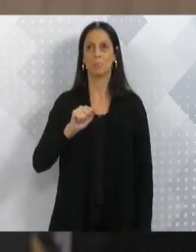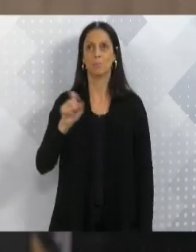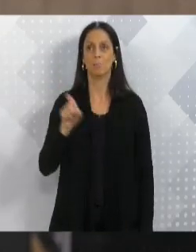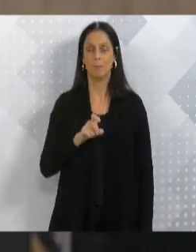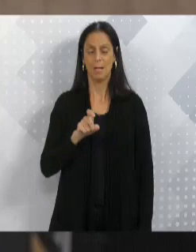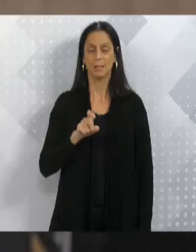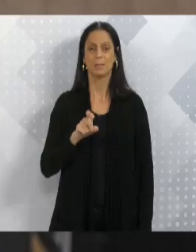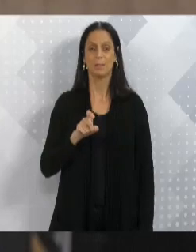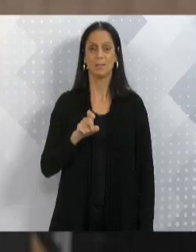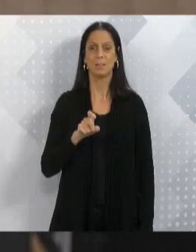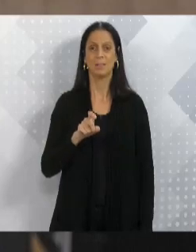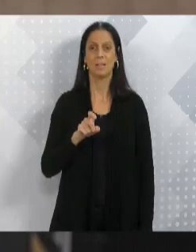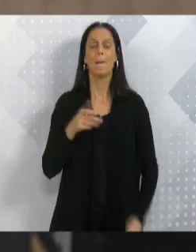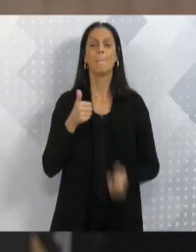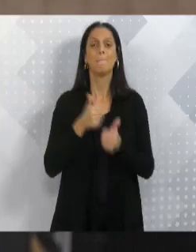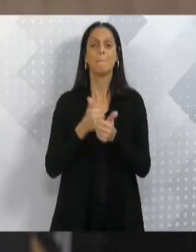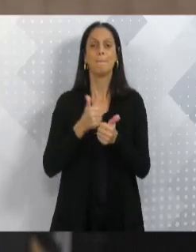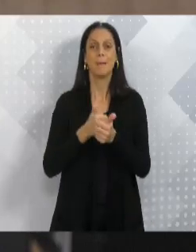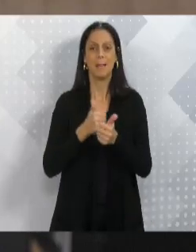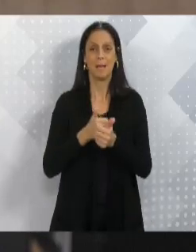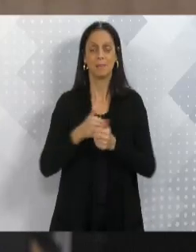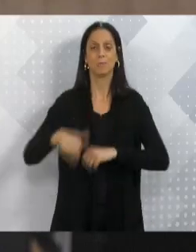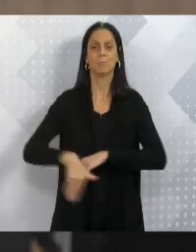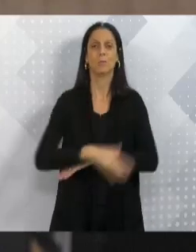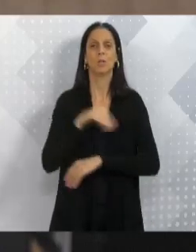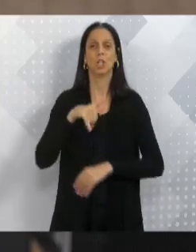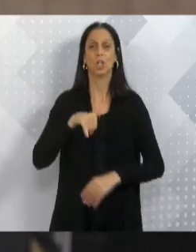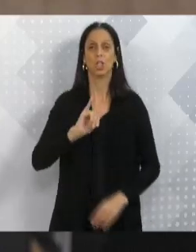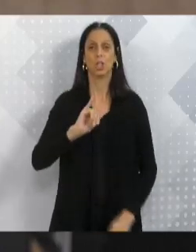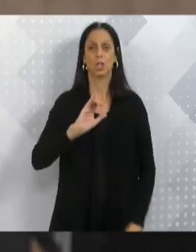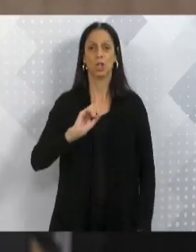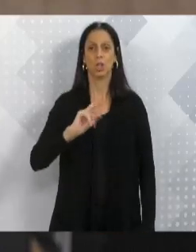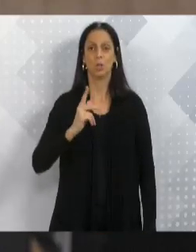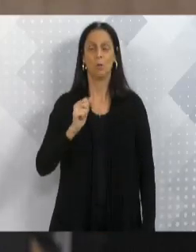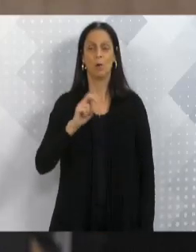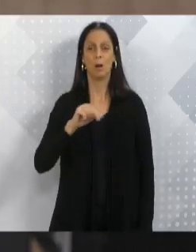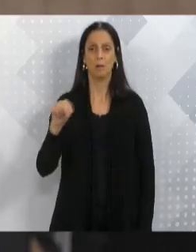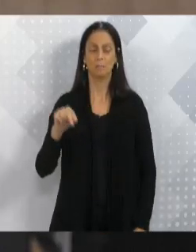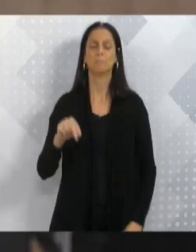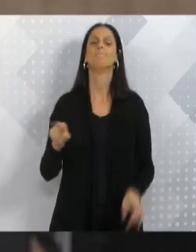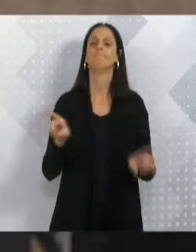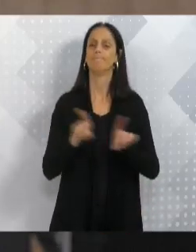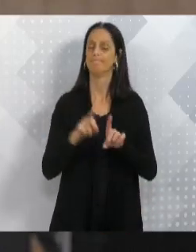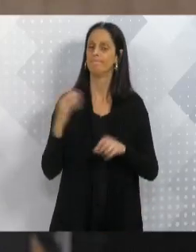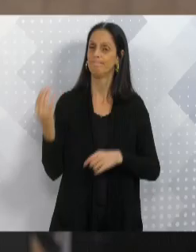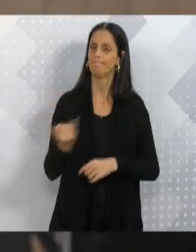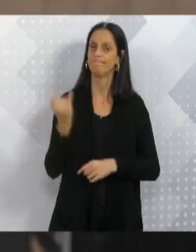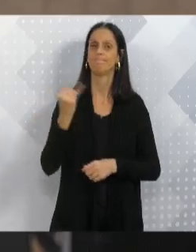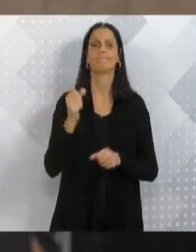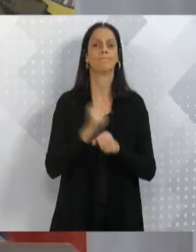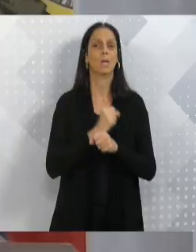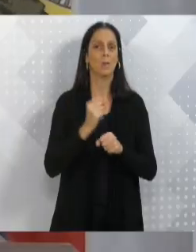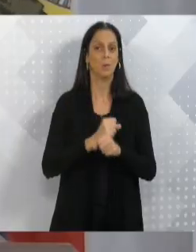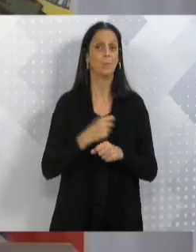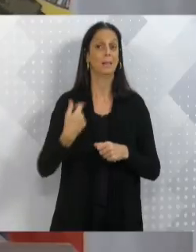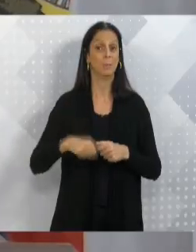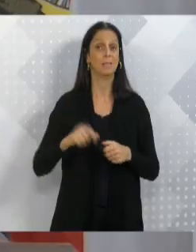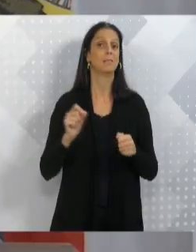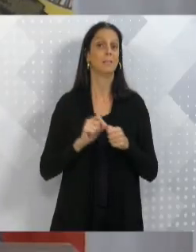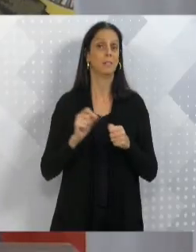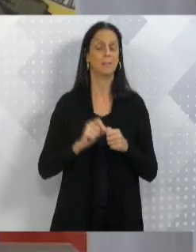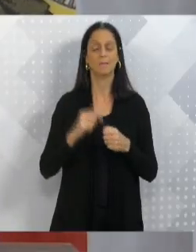Johann Saxe. Próximo da residência onde eu moro, que já tem um espaço um pouco amplo, seria também uma obra importante para aquela comunidade. Obrigado. Obrigado,